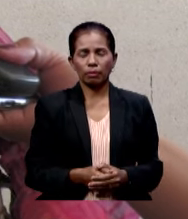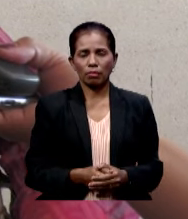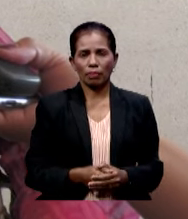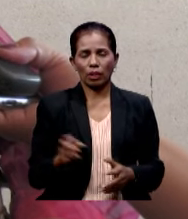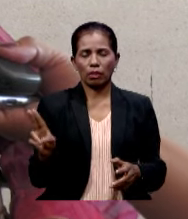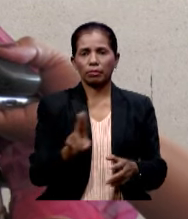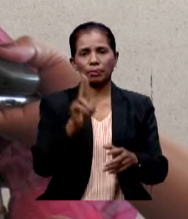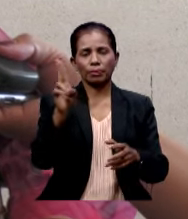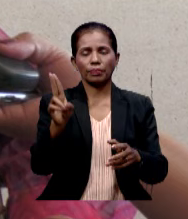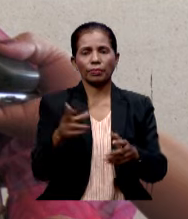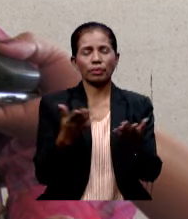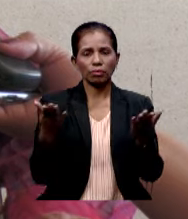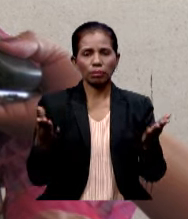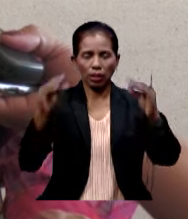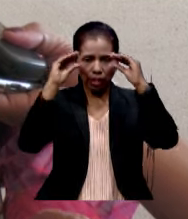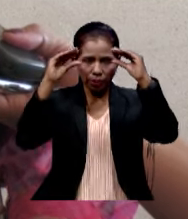Universidade de Itanabé, Hanori,